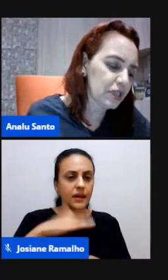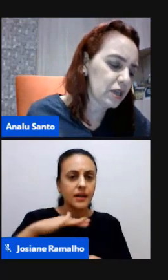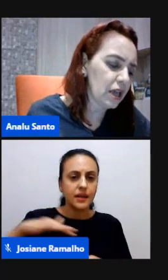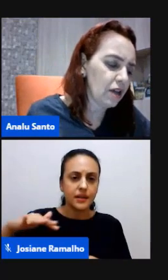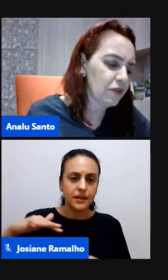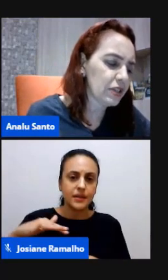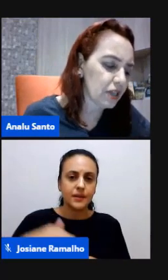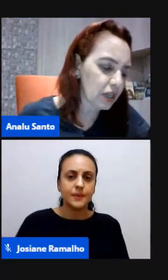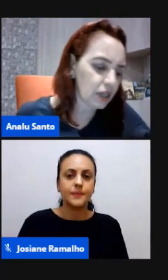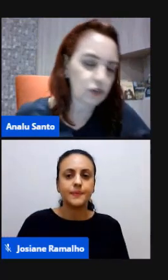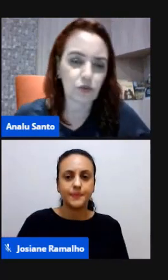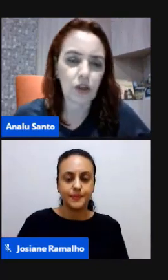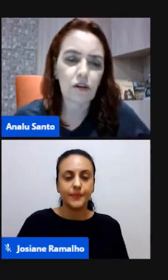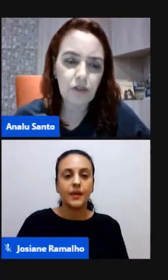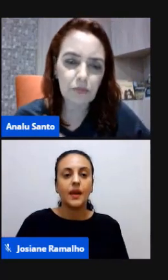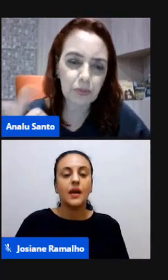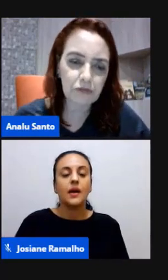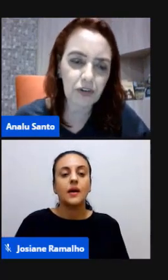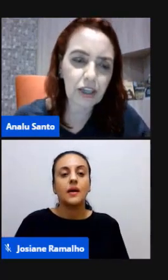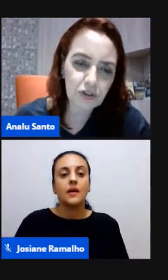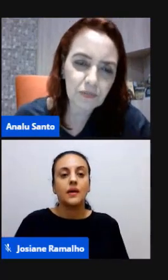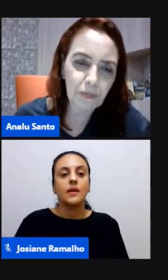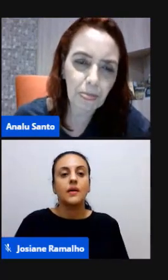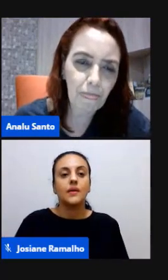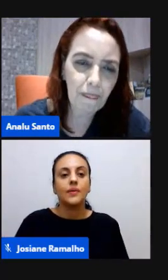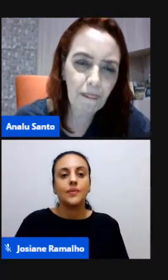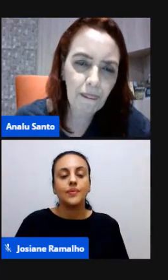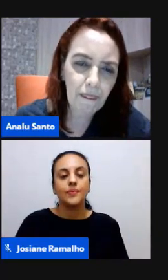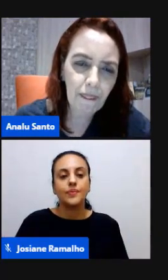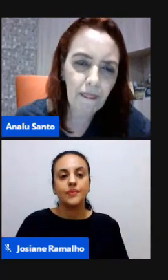ele precisa fazer isso. Vamos para frente?